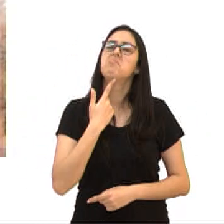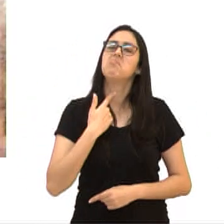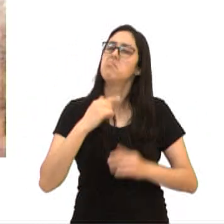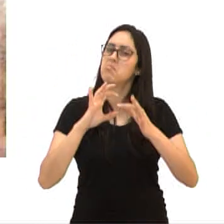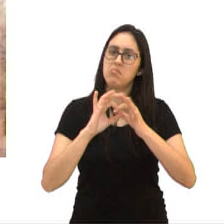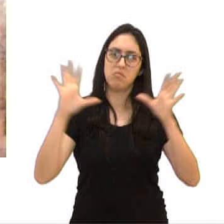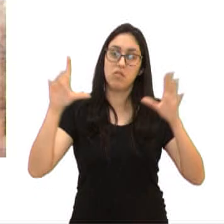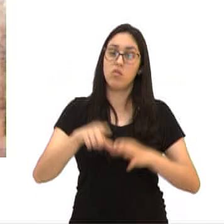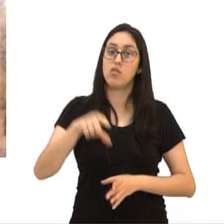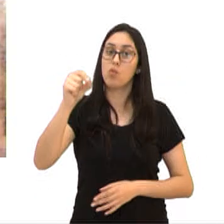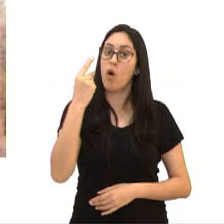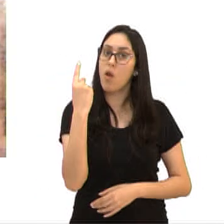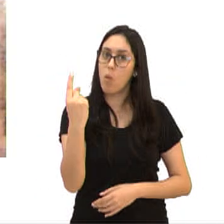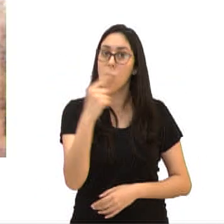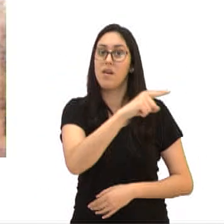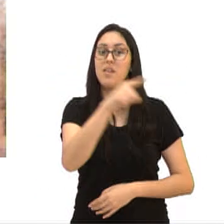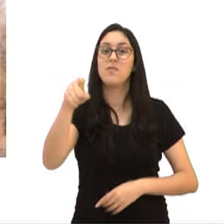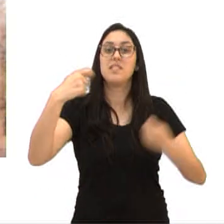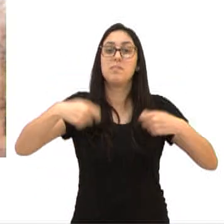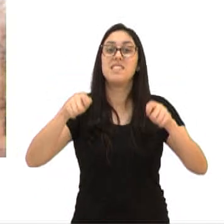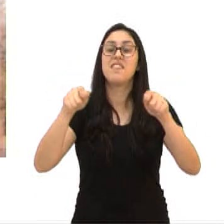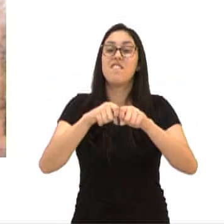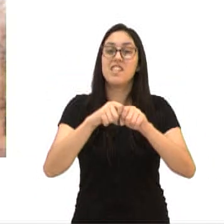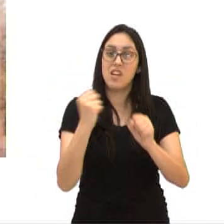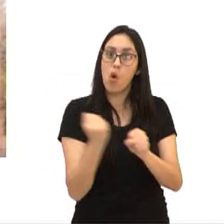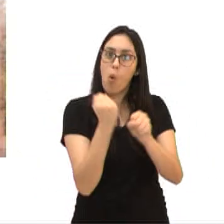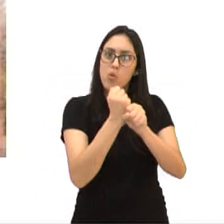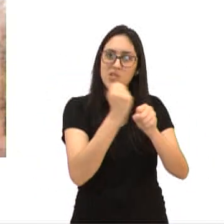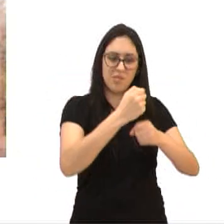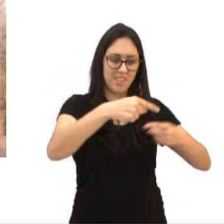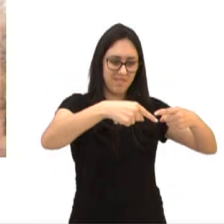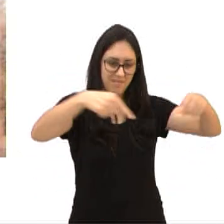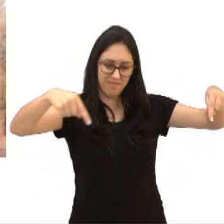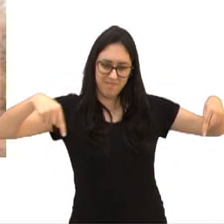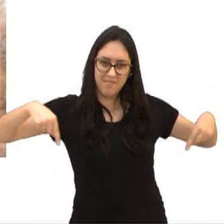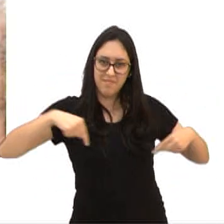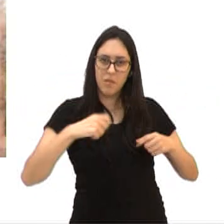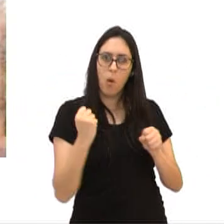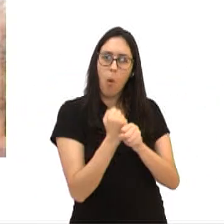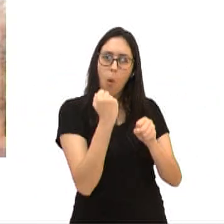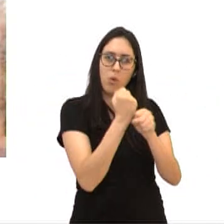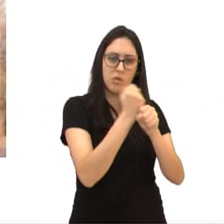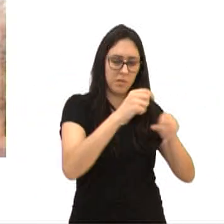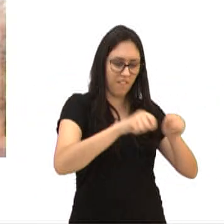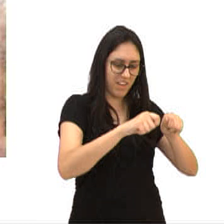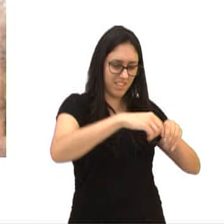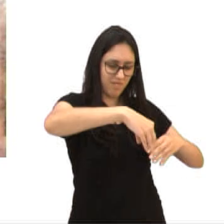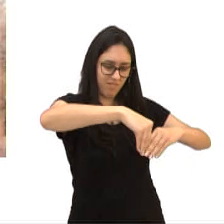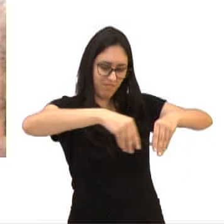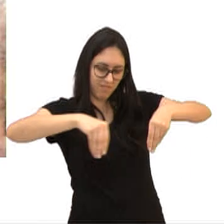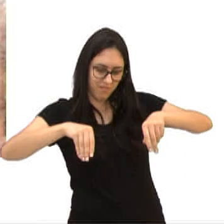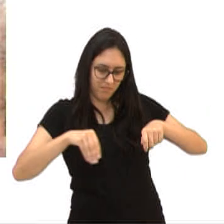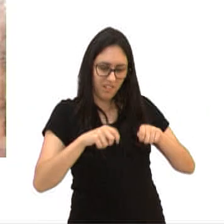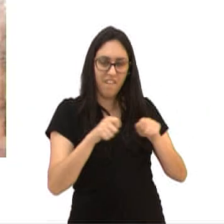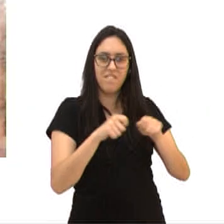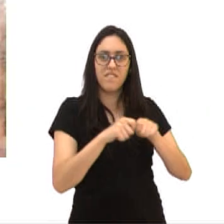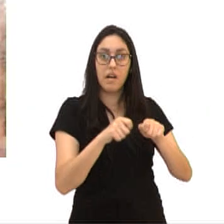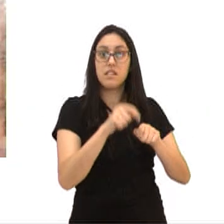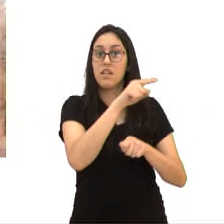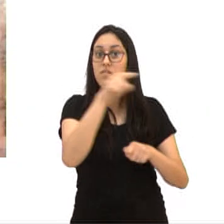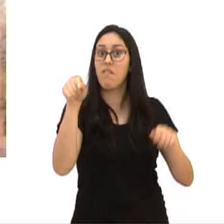aí você vai produzir uma maquete. Convida a sua família, faz a sua maquete. Você pode